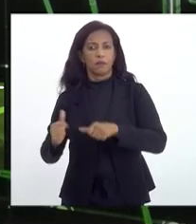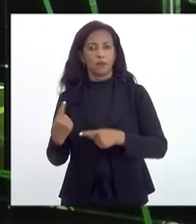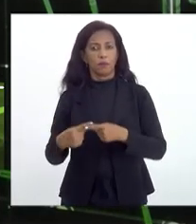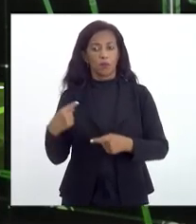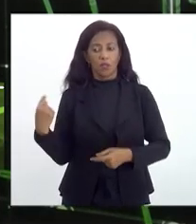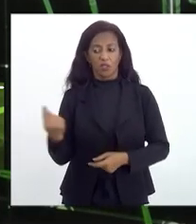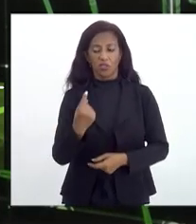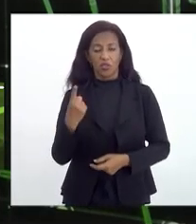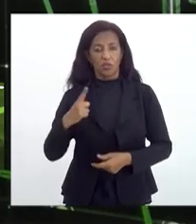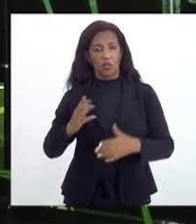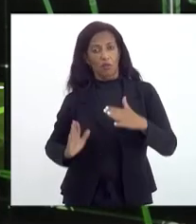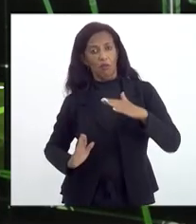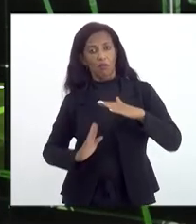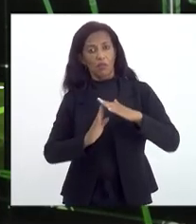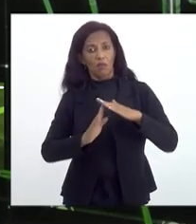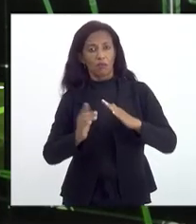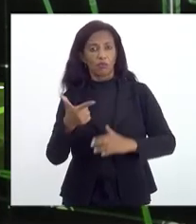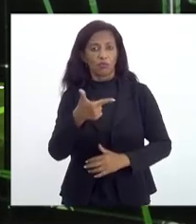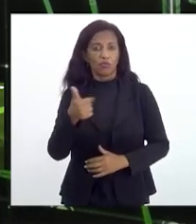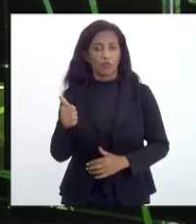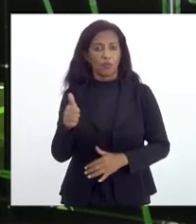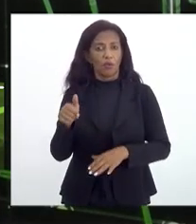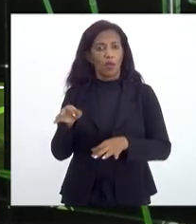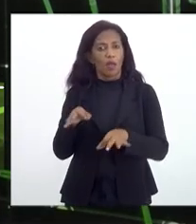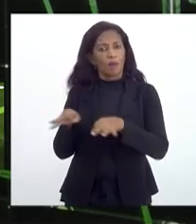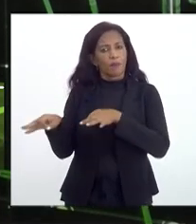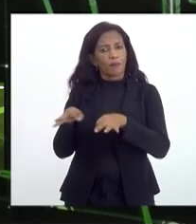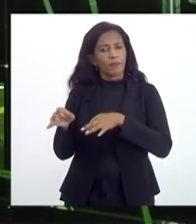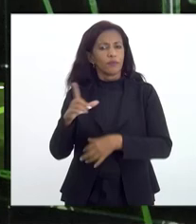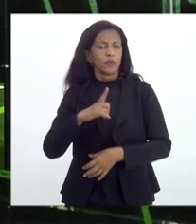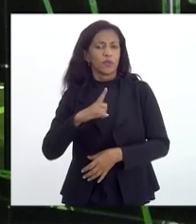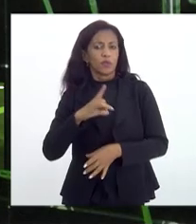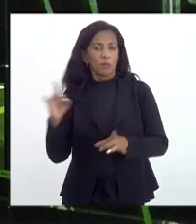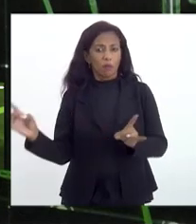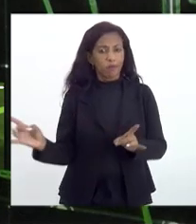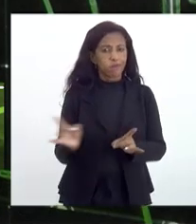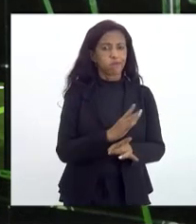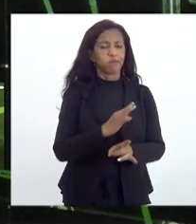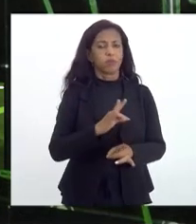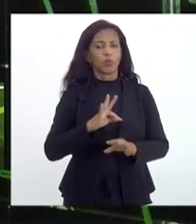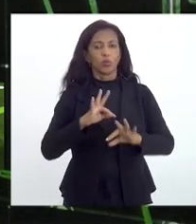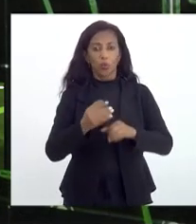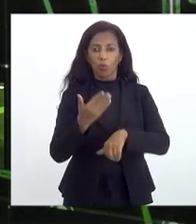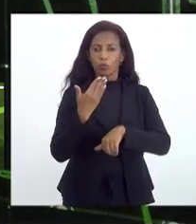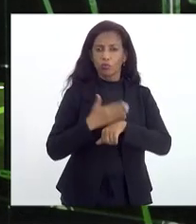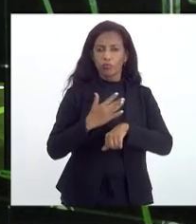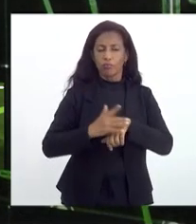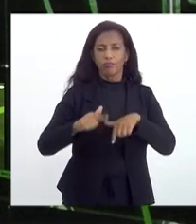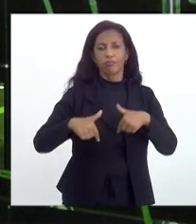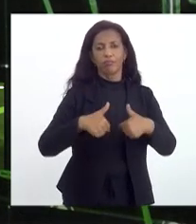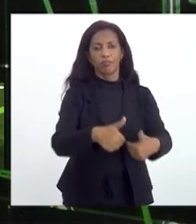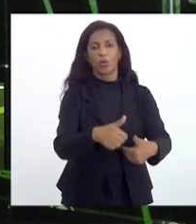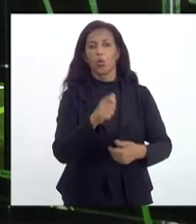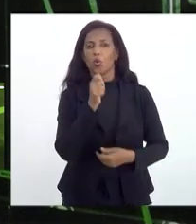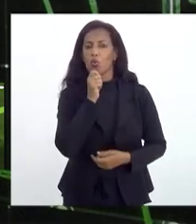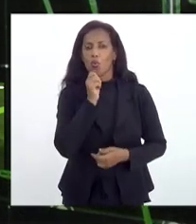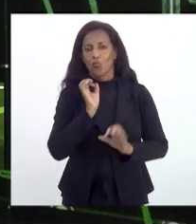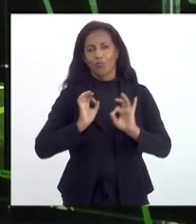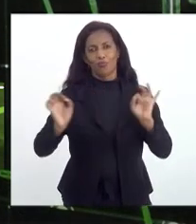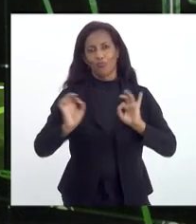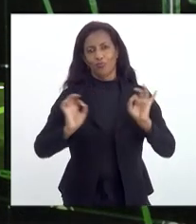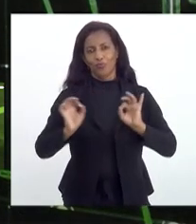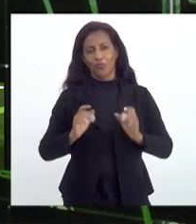o teto efetivo de 21 à medida que tenha completado o exercício. Nós não teremos isso.